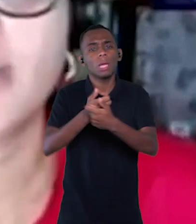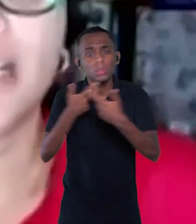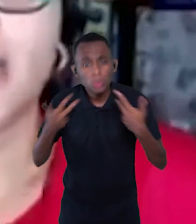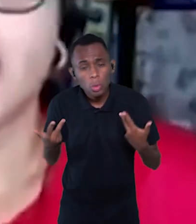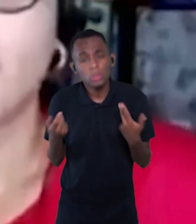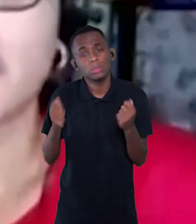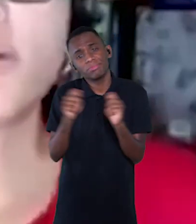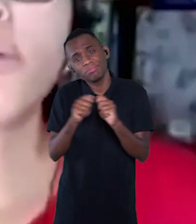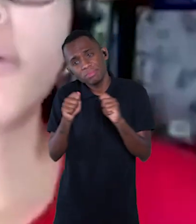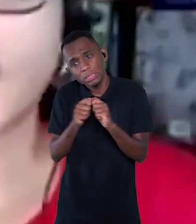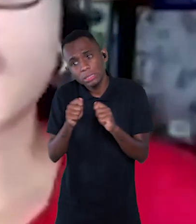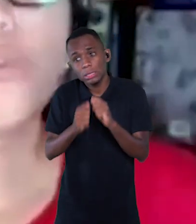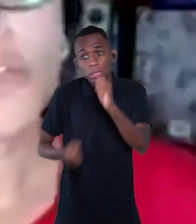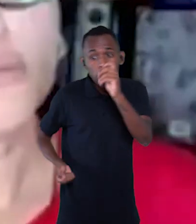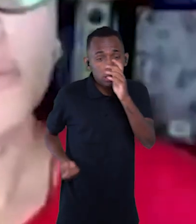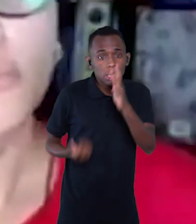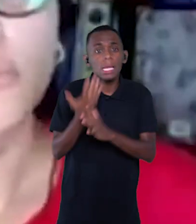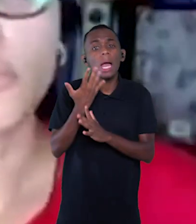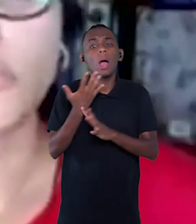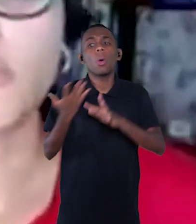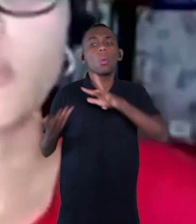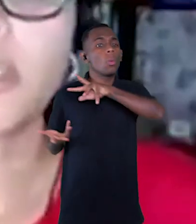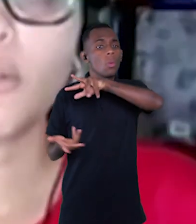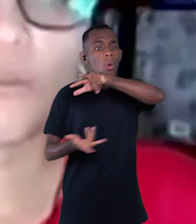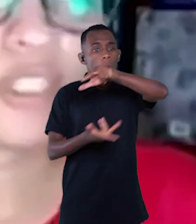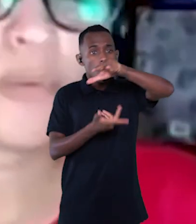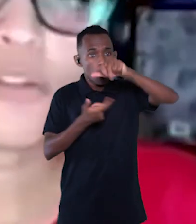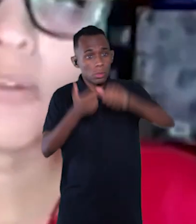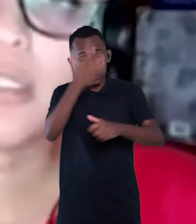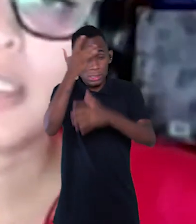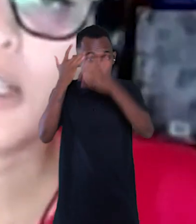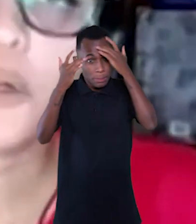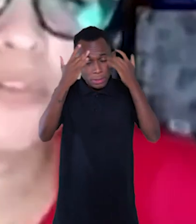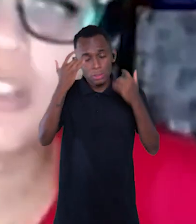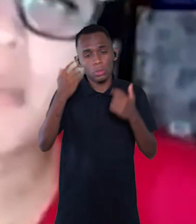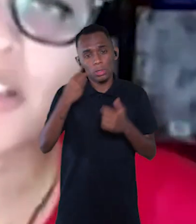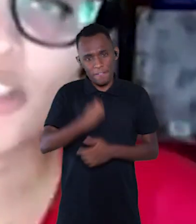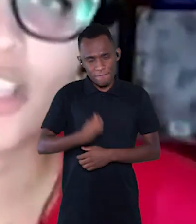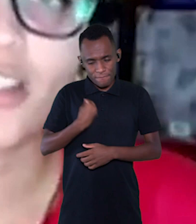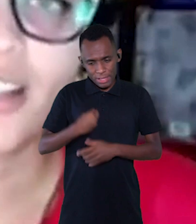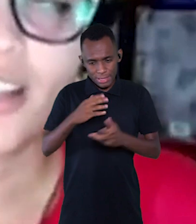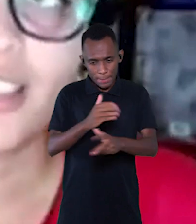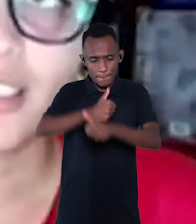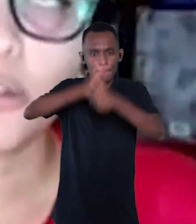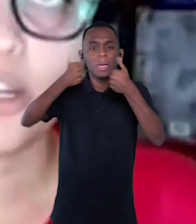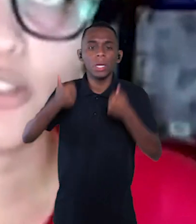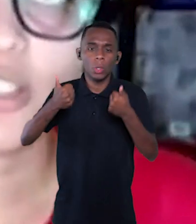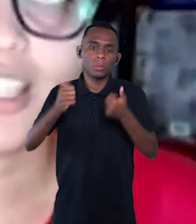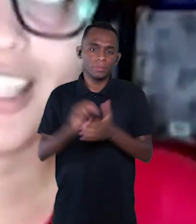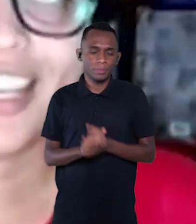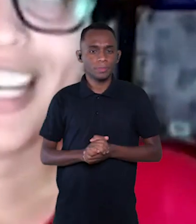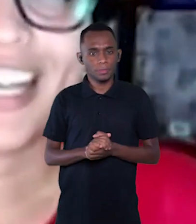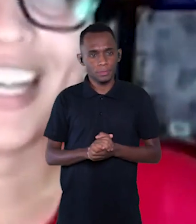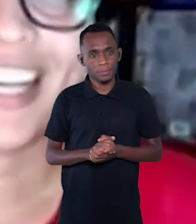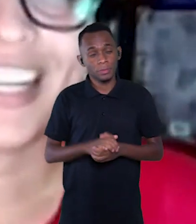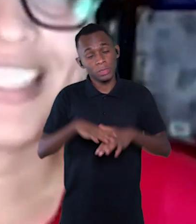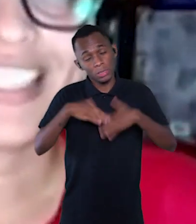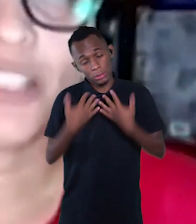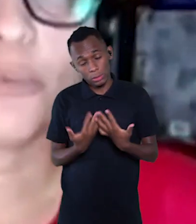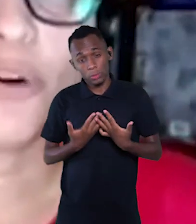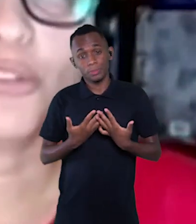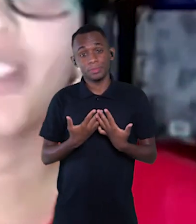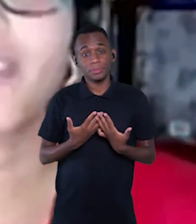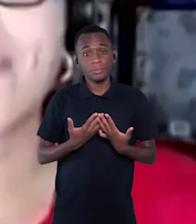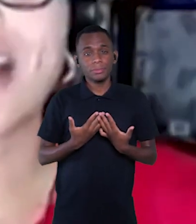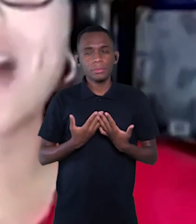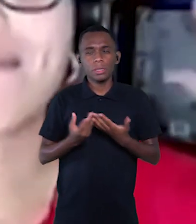poder construir um mundo onde as pessoas tenham uma vida mais digna. Então, eu acho que, de